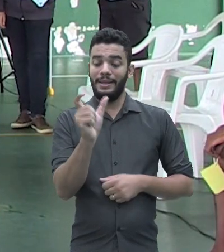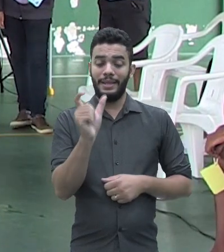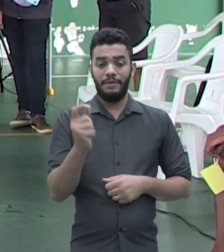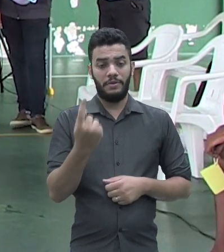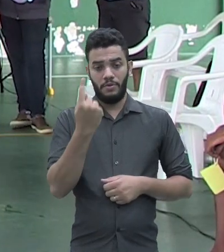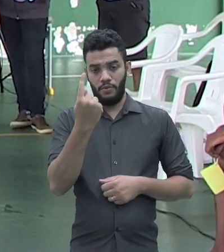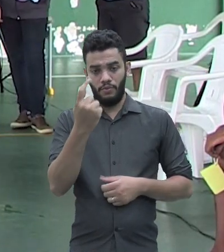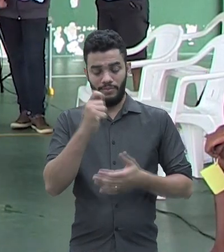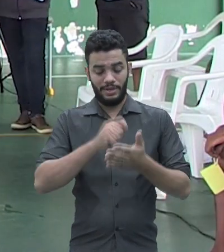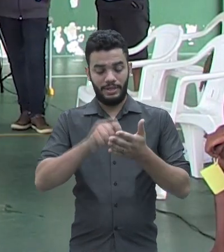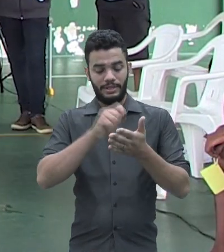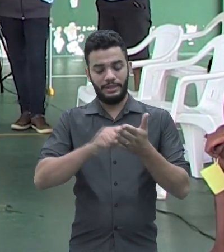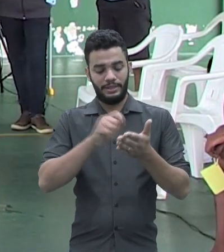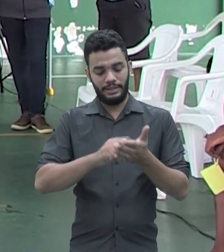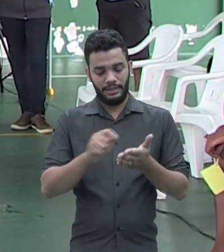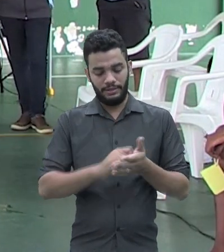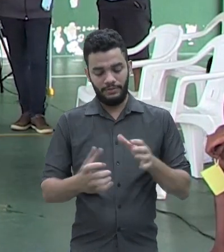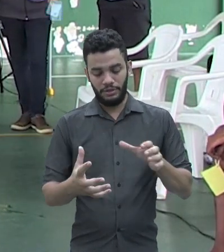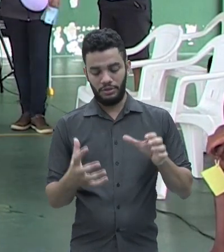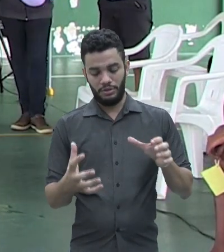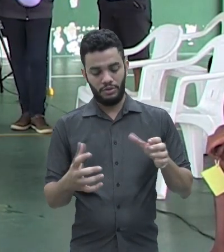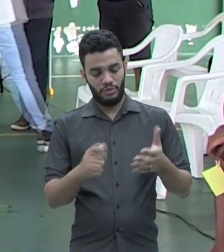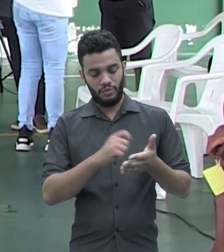aí desse balão, fazendo favor. Só uma palavra só.